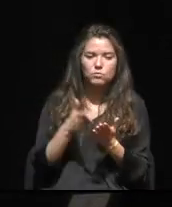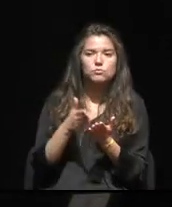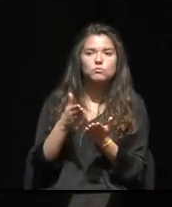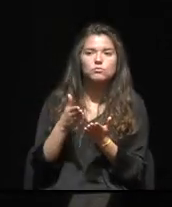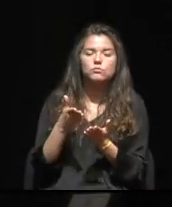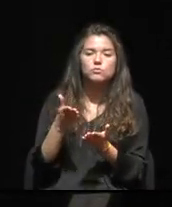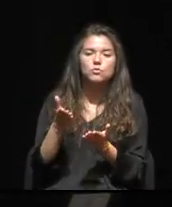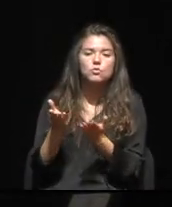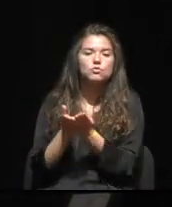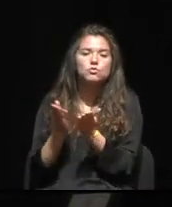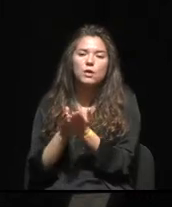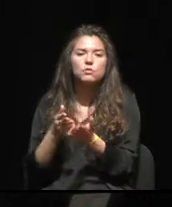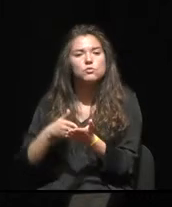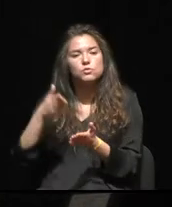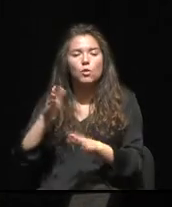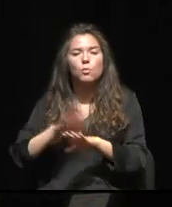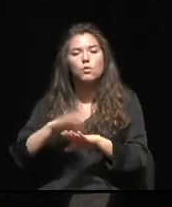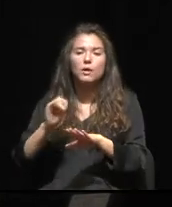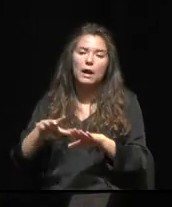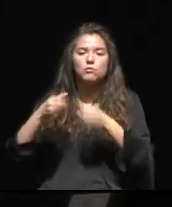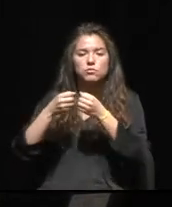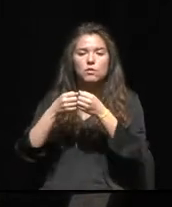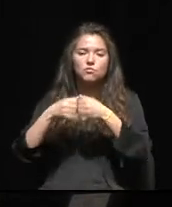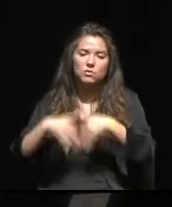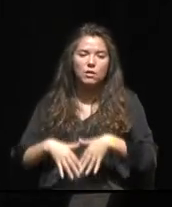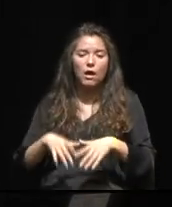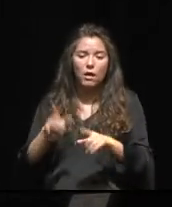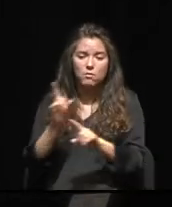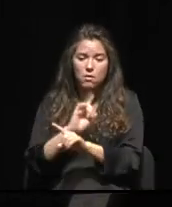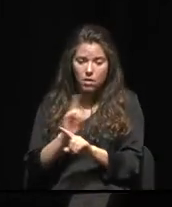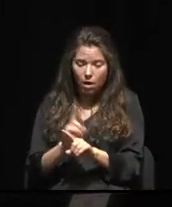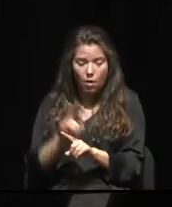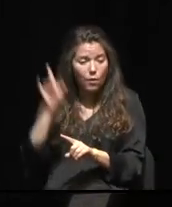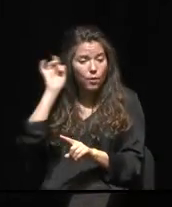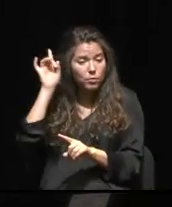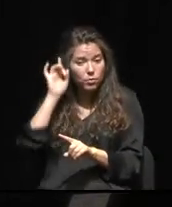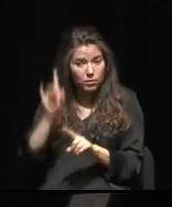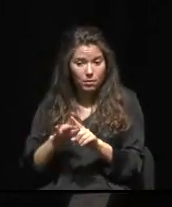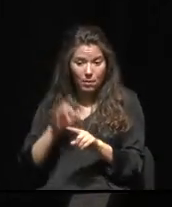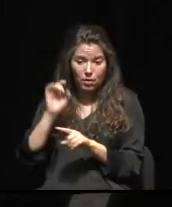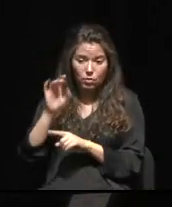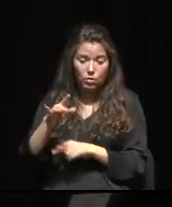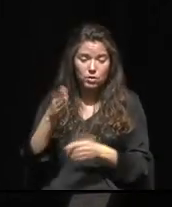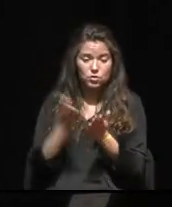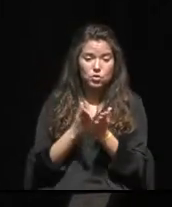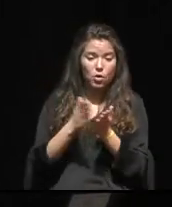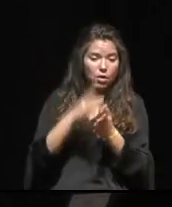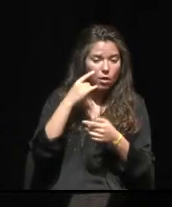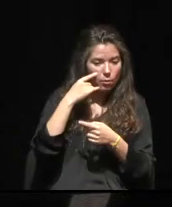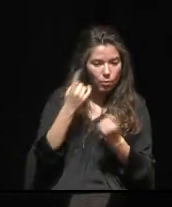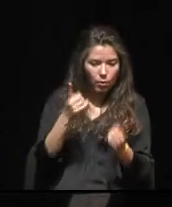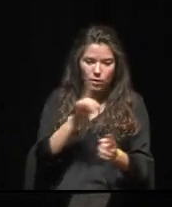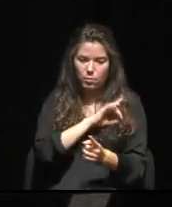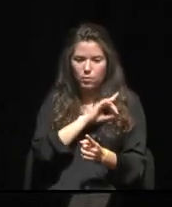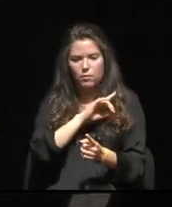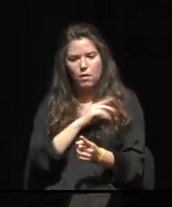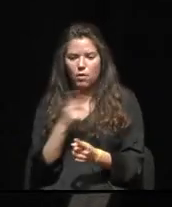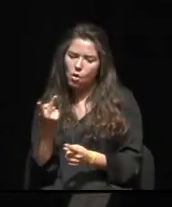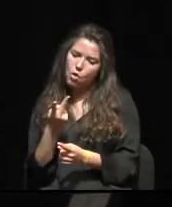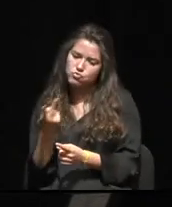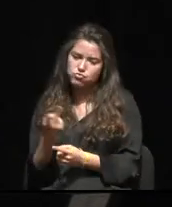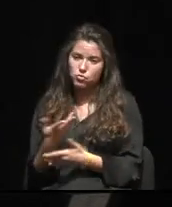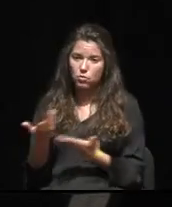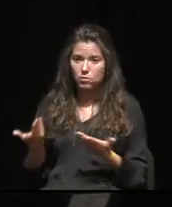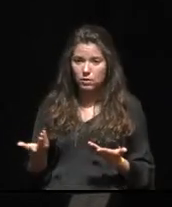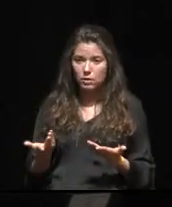servem para justificar a existência de sindicatos mais importante do que uma escola ser pública privada ou cooperativa